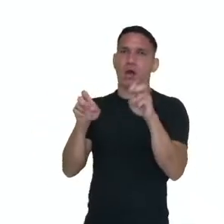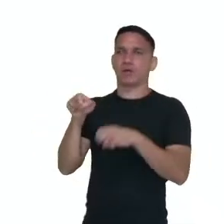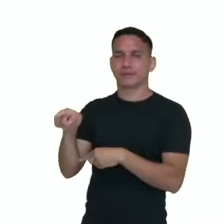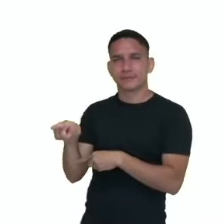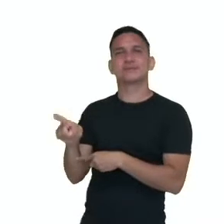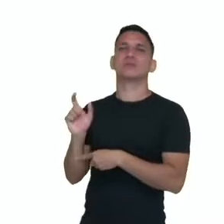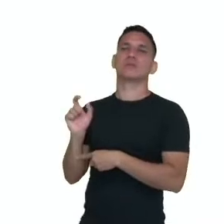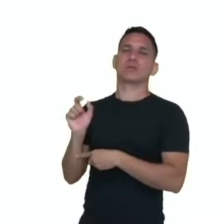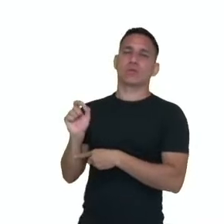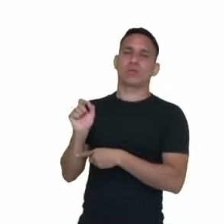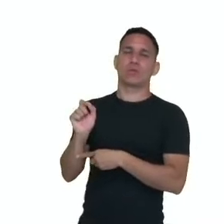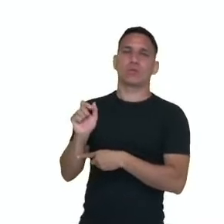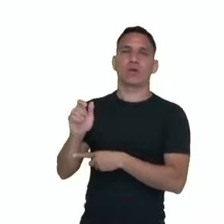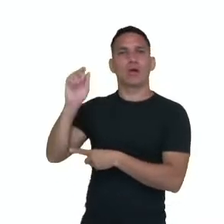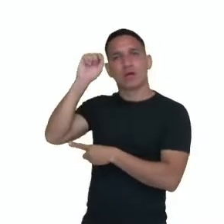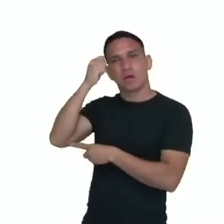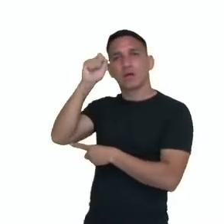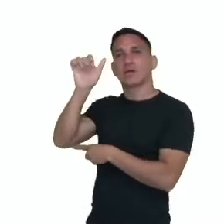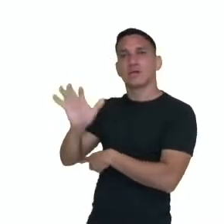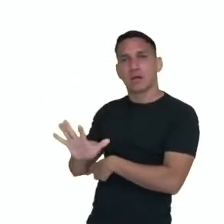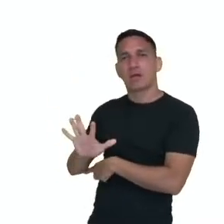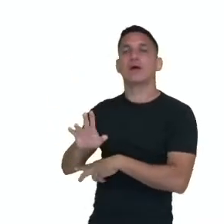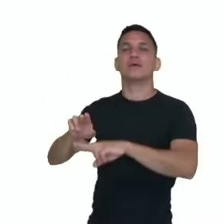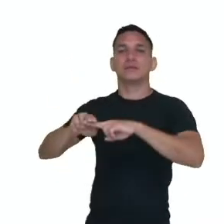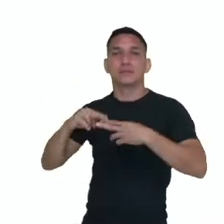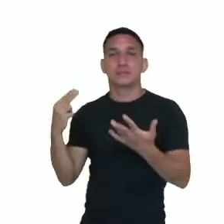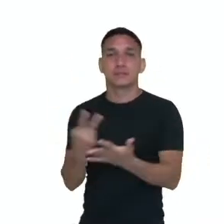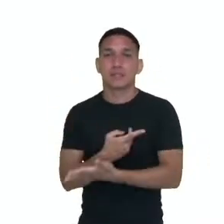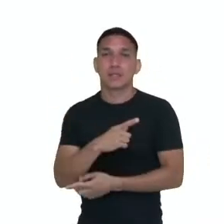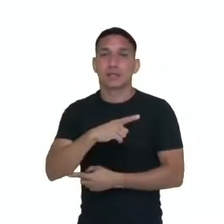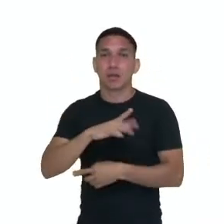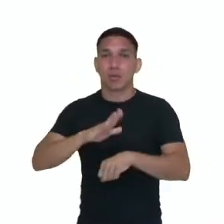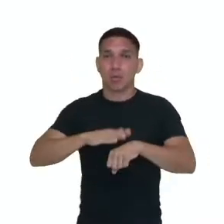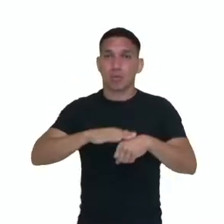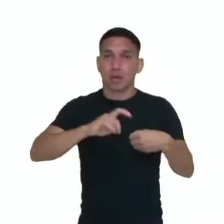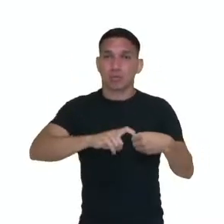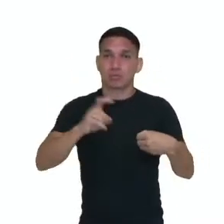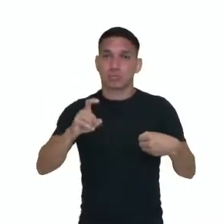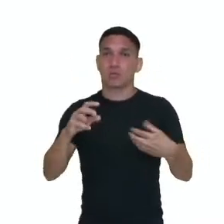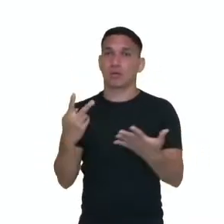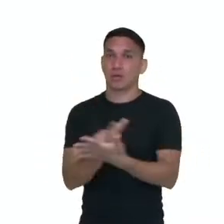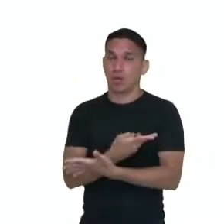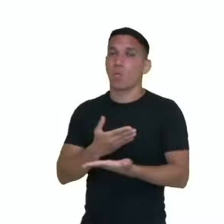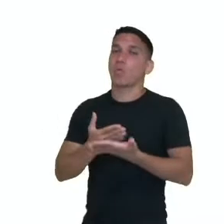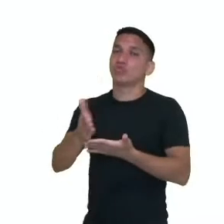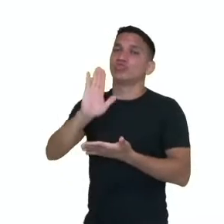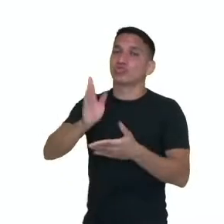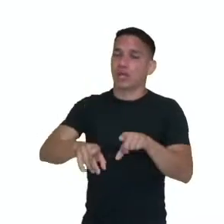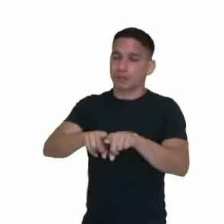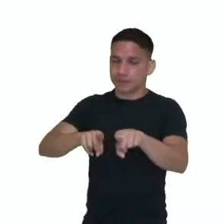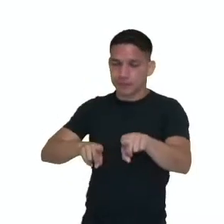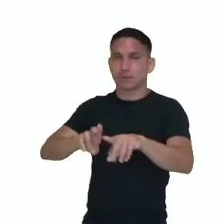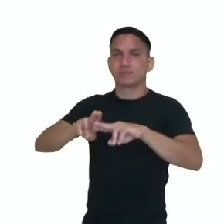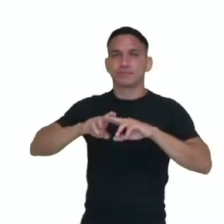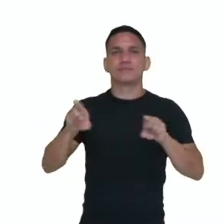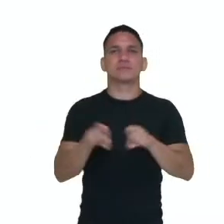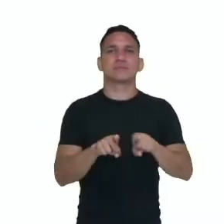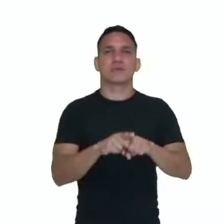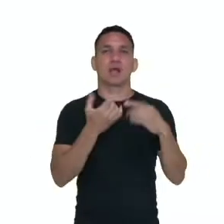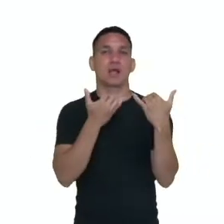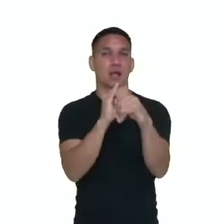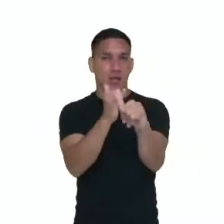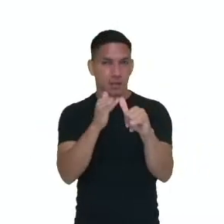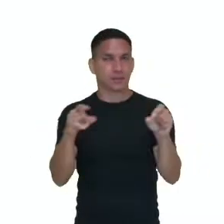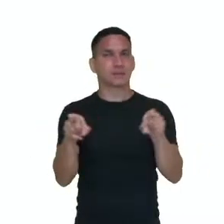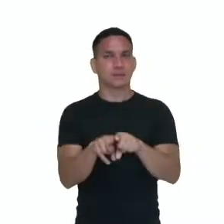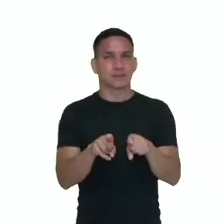e quando os países ficaram independentes, já começaram atrasados. Consequentemente, olha só, a falta de energia elétrica, né,